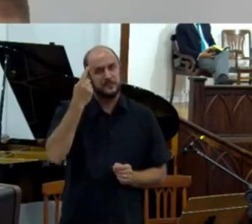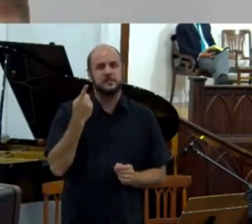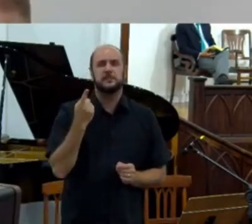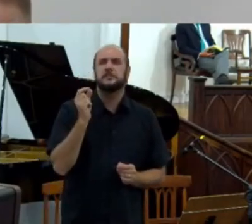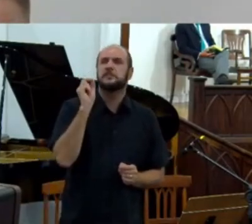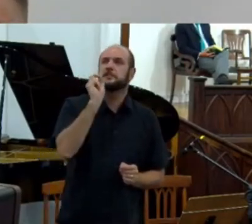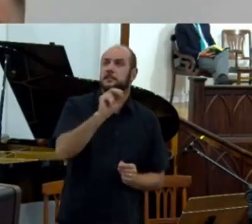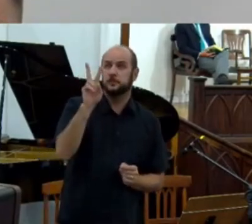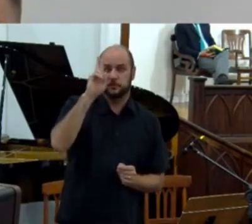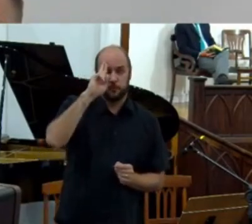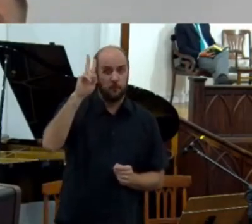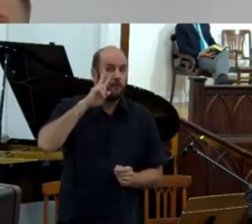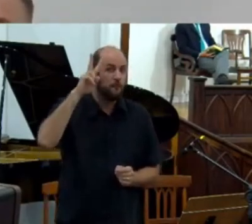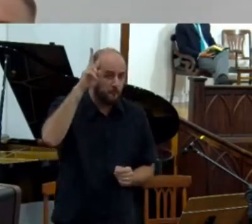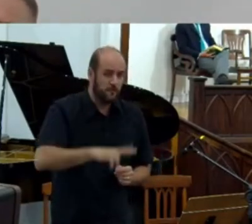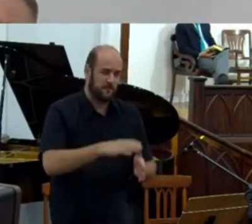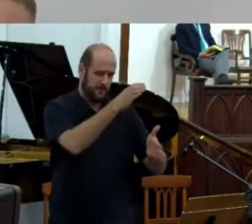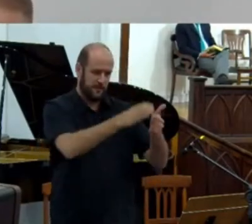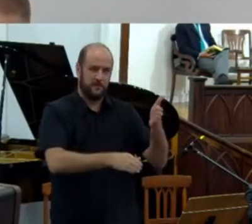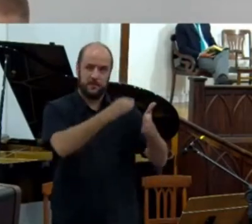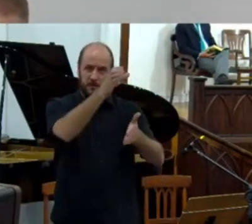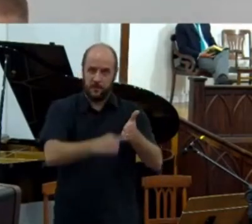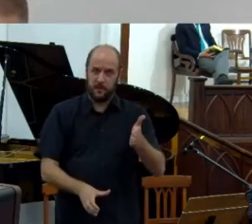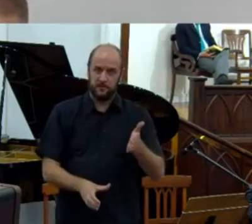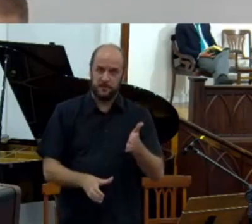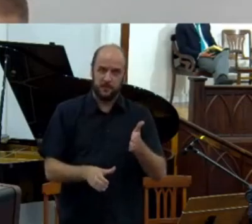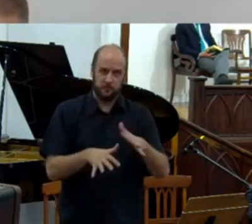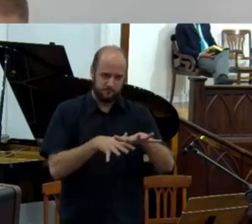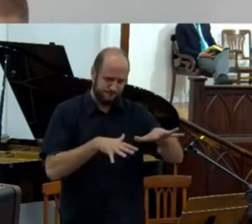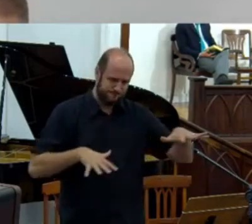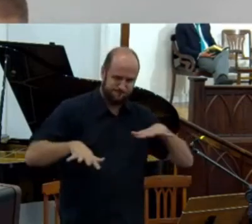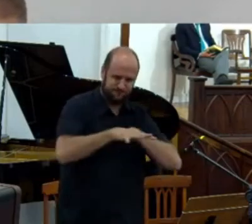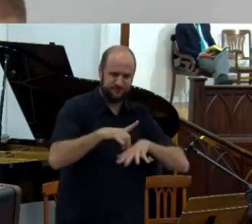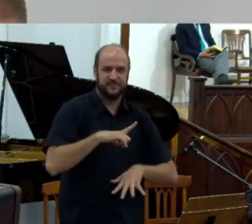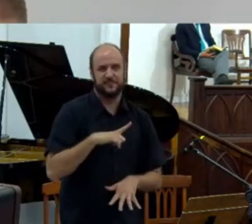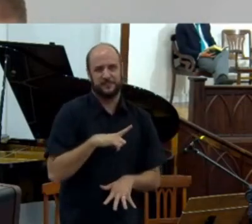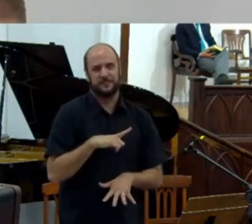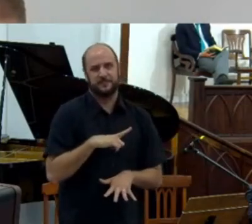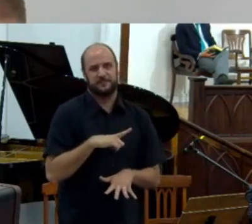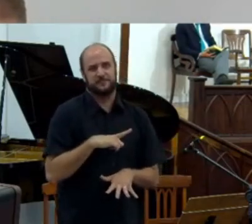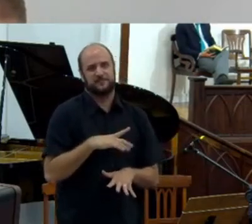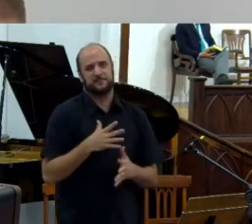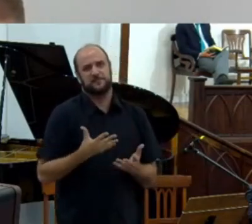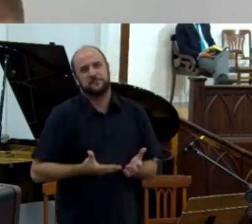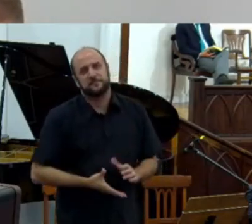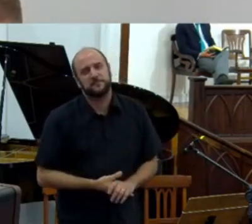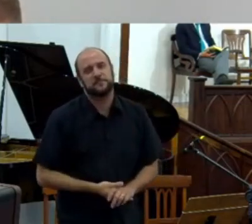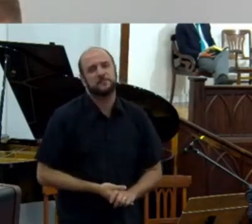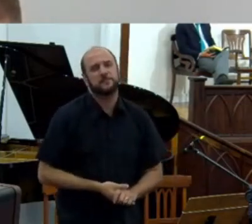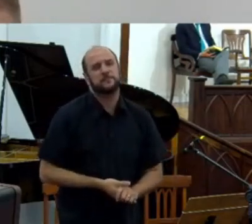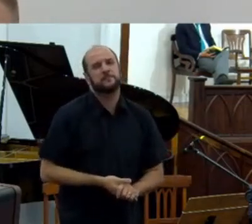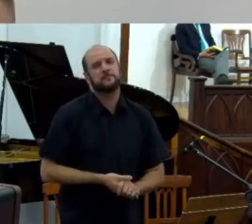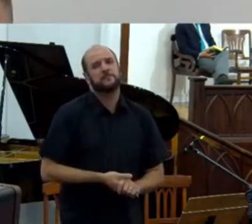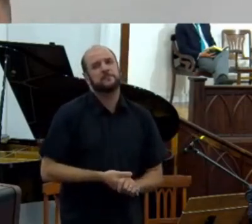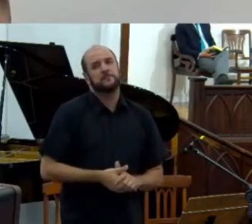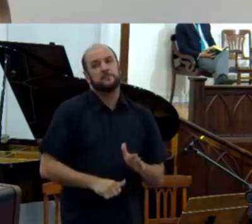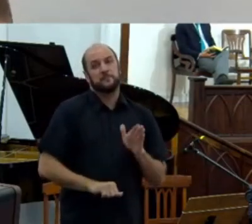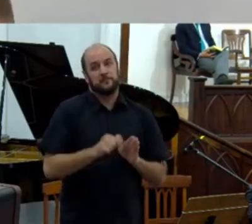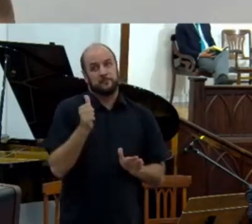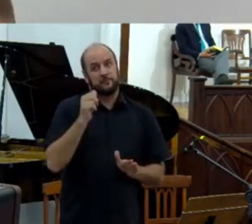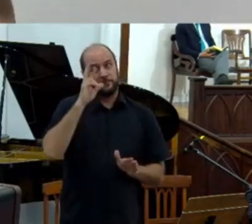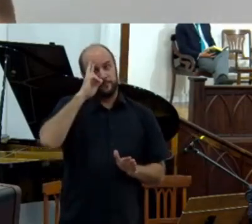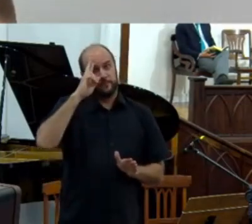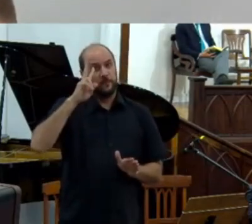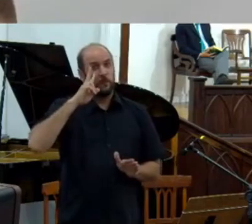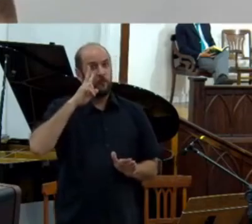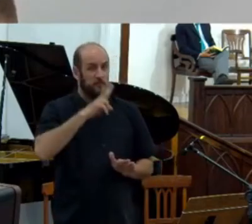aquilo que o Senhor viu em ambos os capítulos, há uma mudança drástica no objeto contemplado. Primeiro, o Senhor viu a